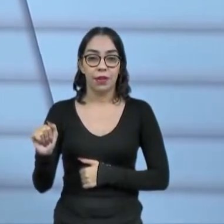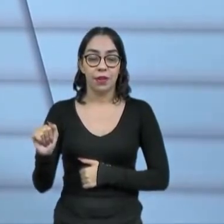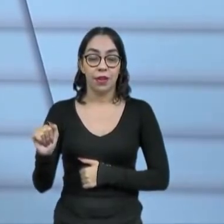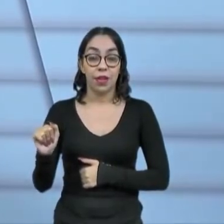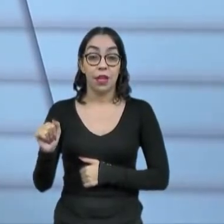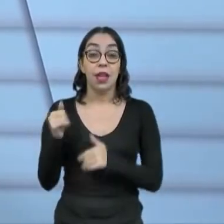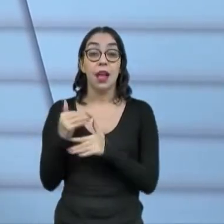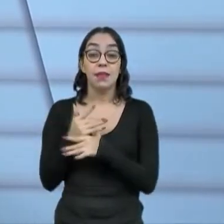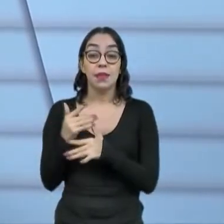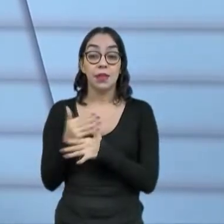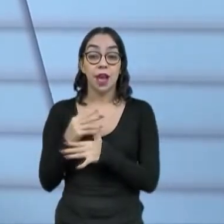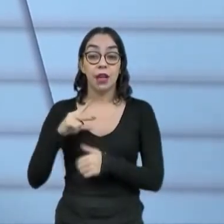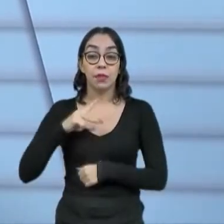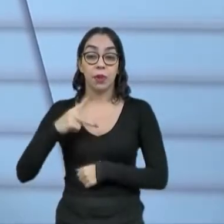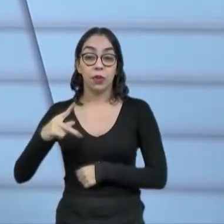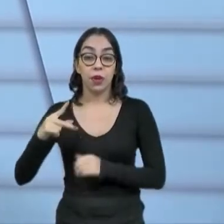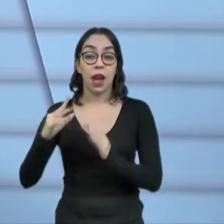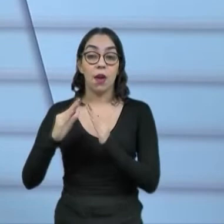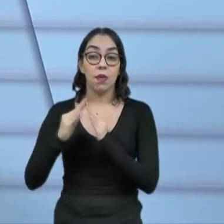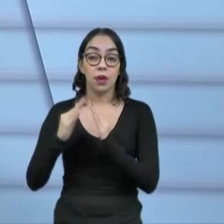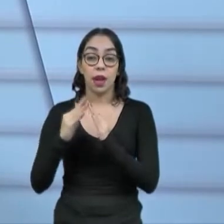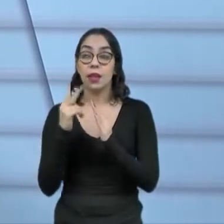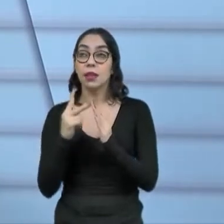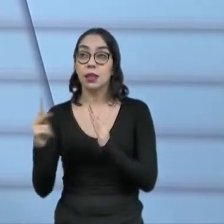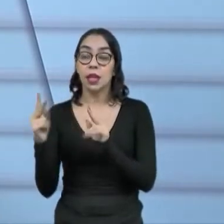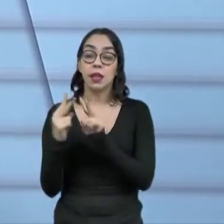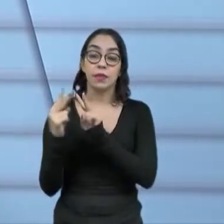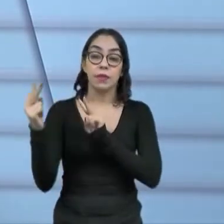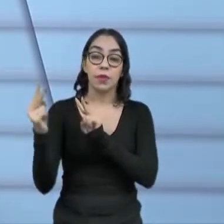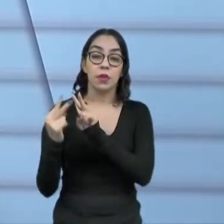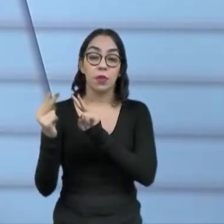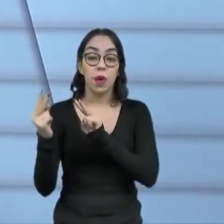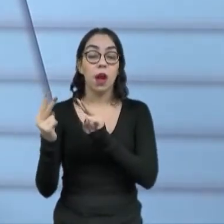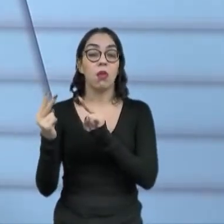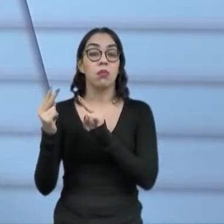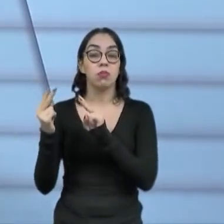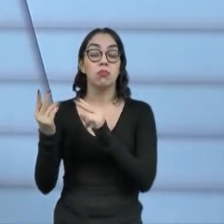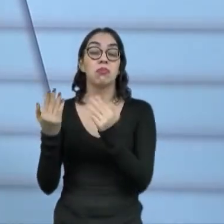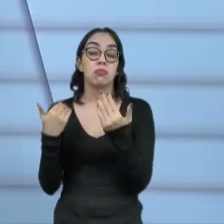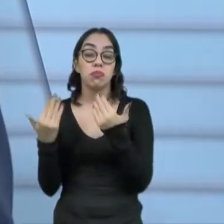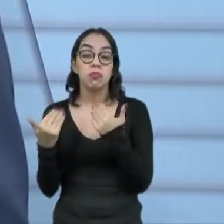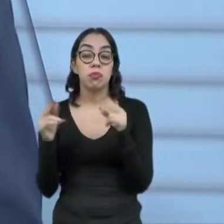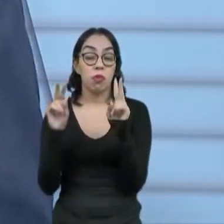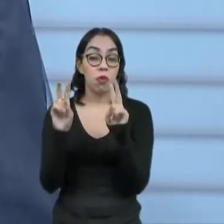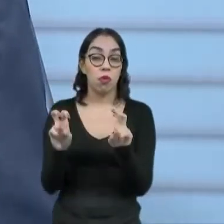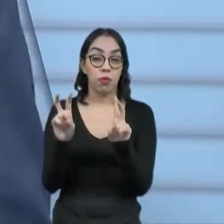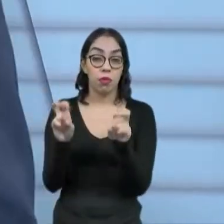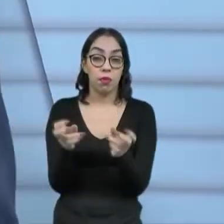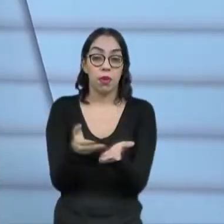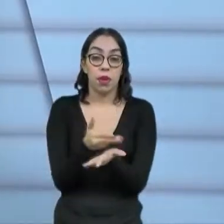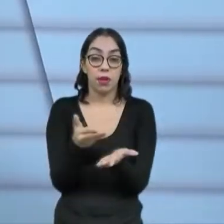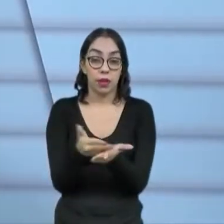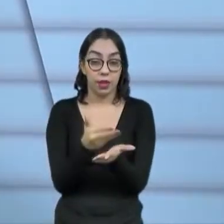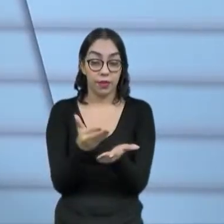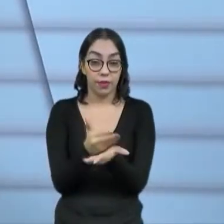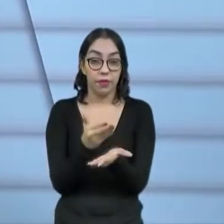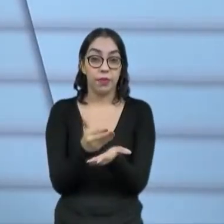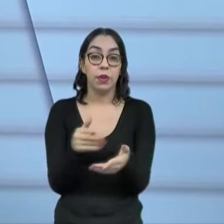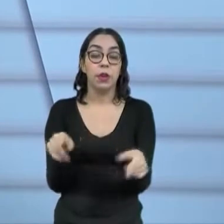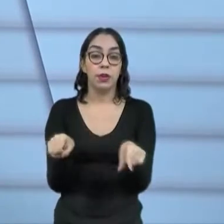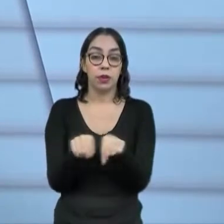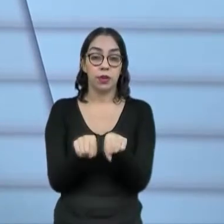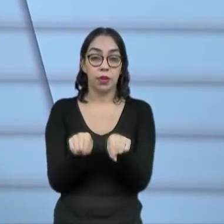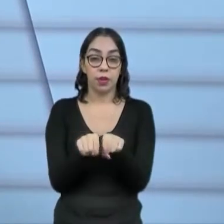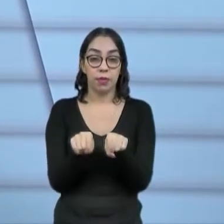Porto, em Portugal, na sua residência, conversando com a gente sobre o livro do Dr. Edson Queiroz, que vai ser lançado dia 8 agora de setembro, e também